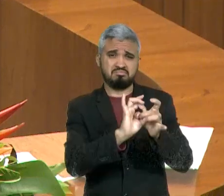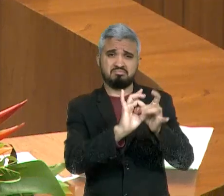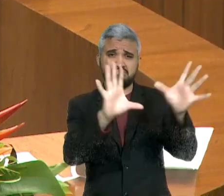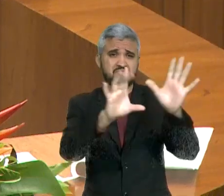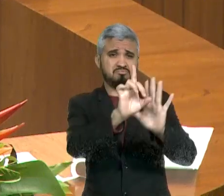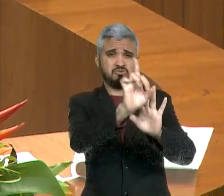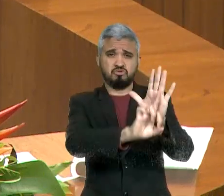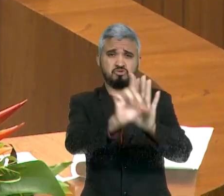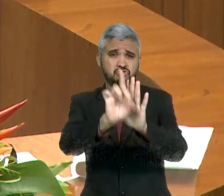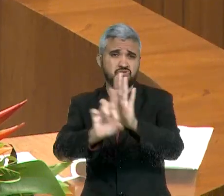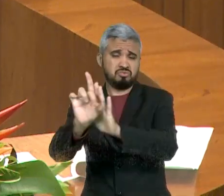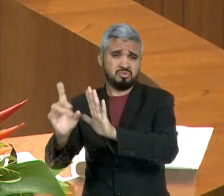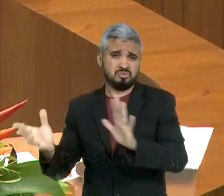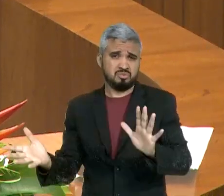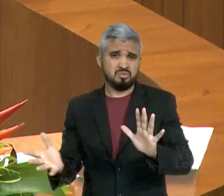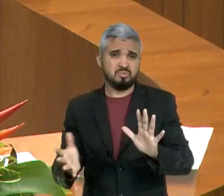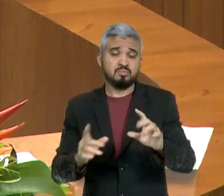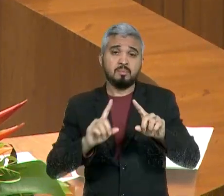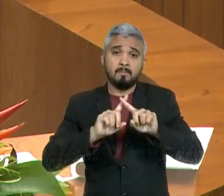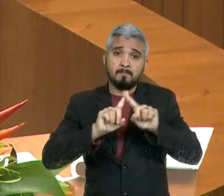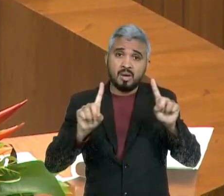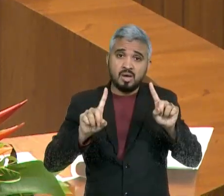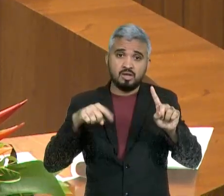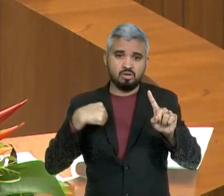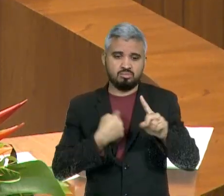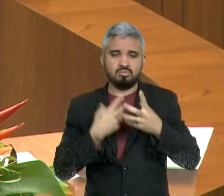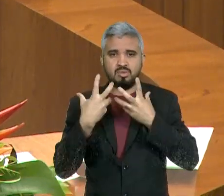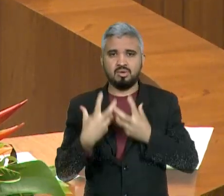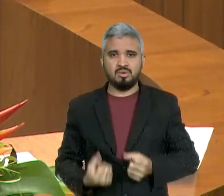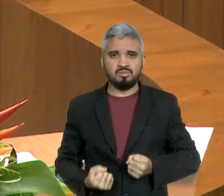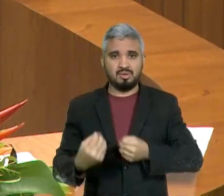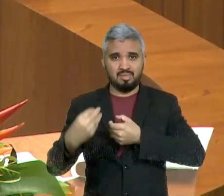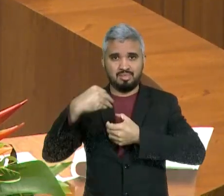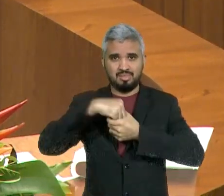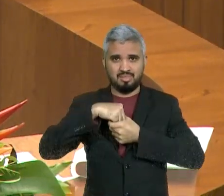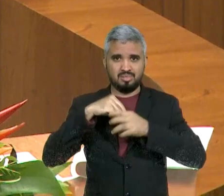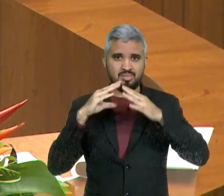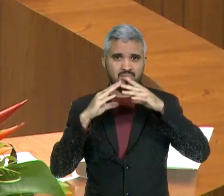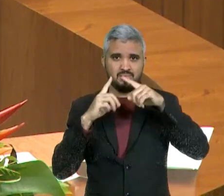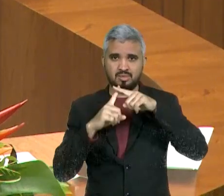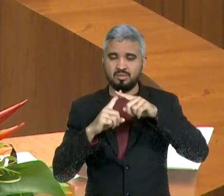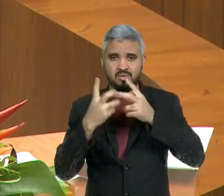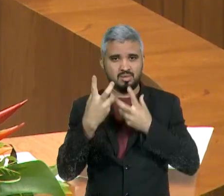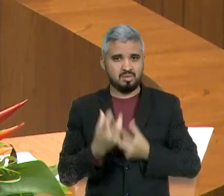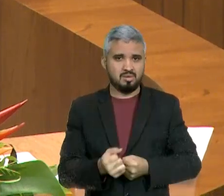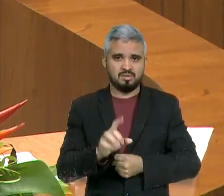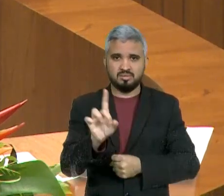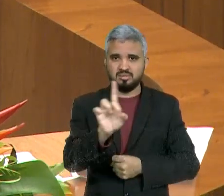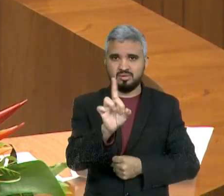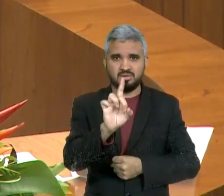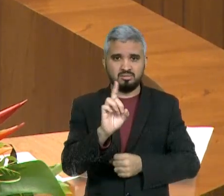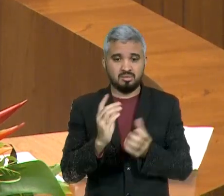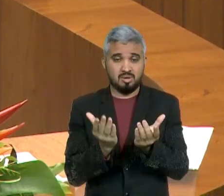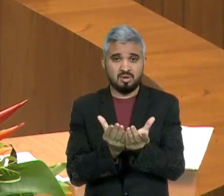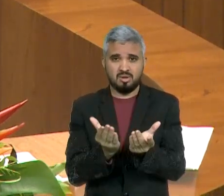não permitiremos que adentrem nossas manifestações de cultos e crenças